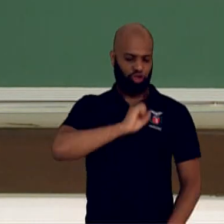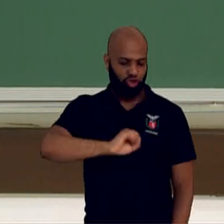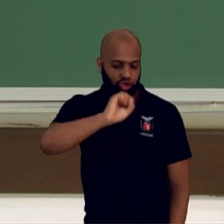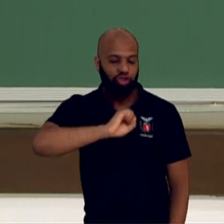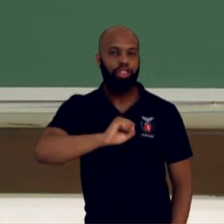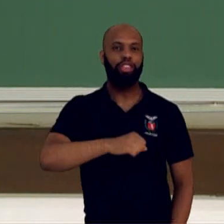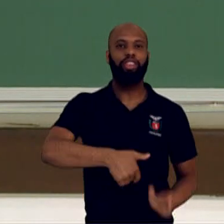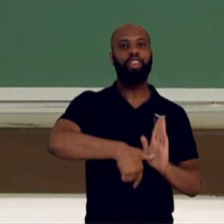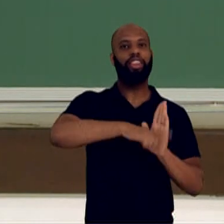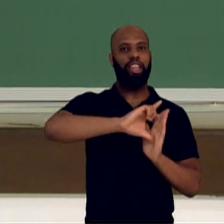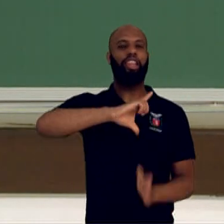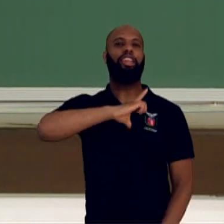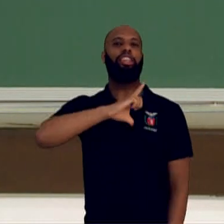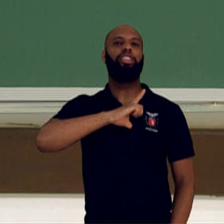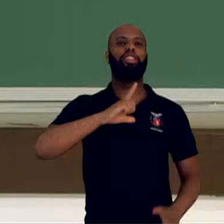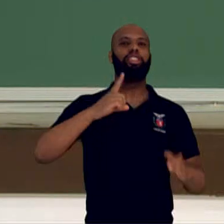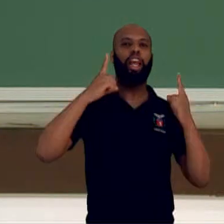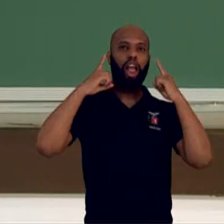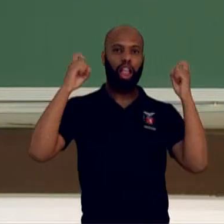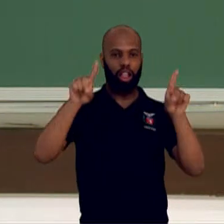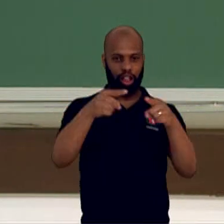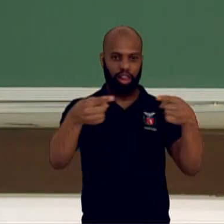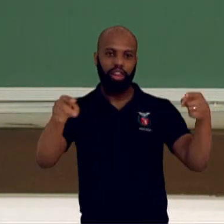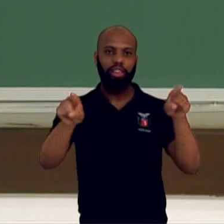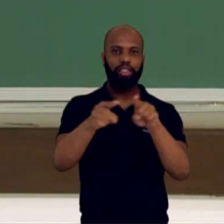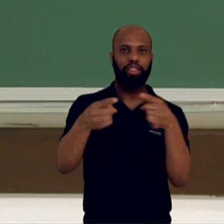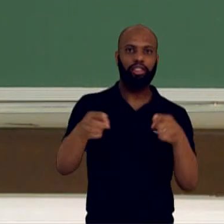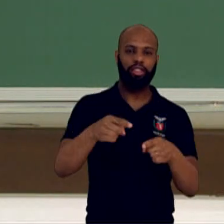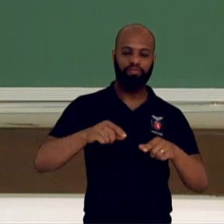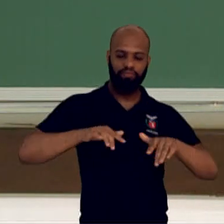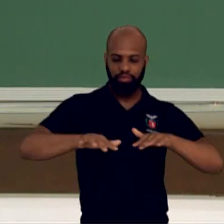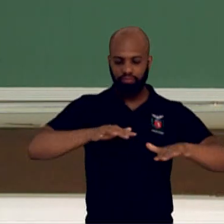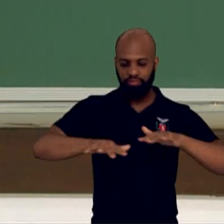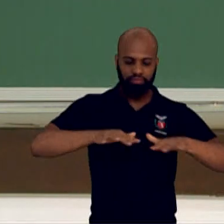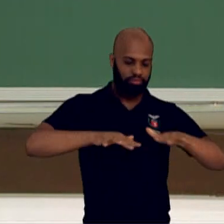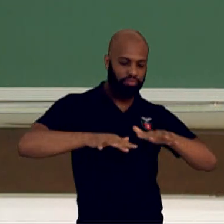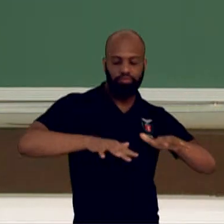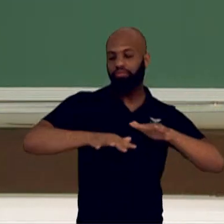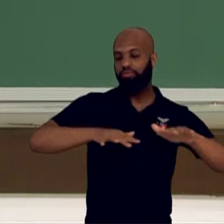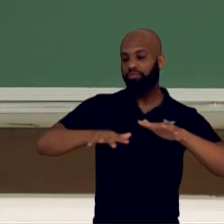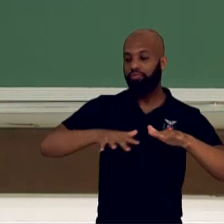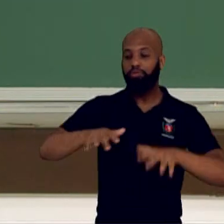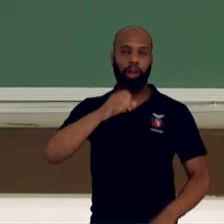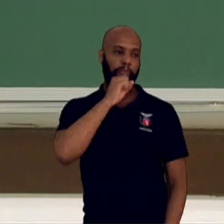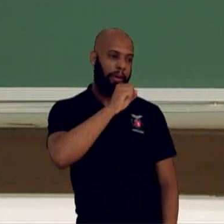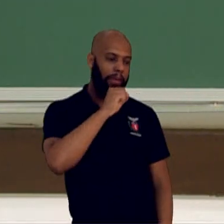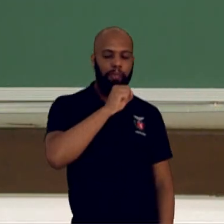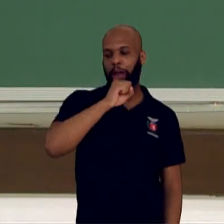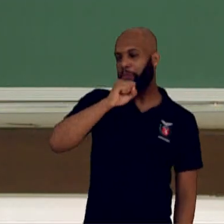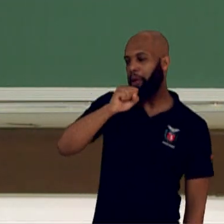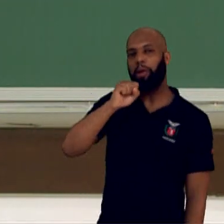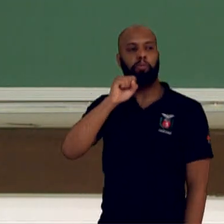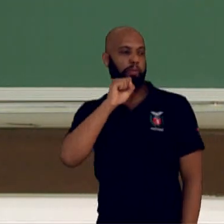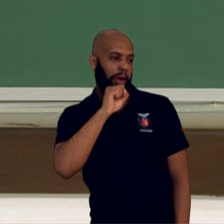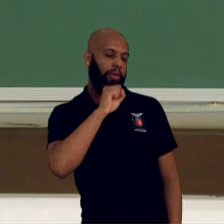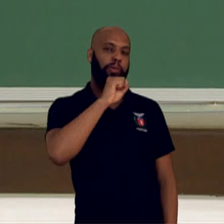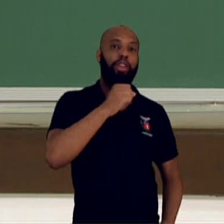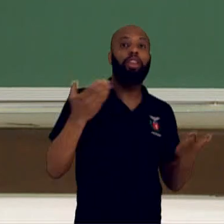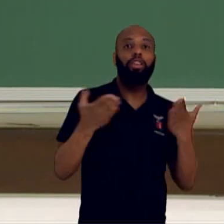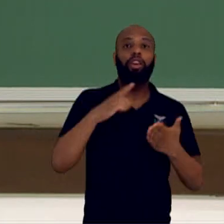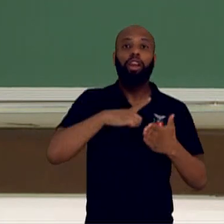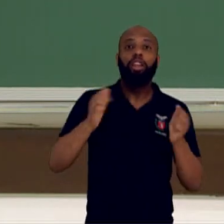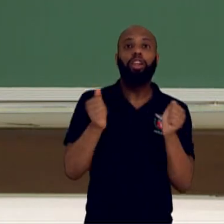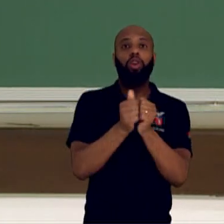ali no vinil, né, que tocava e o microfone. Agora a gente já tem uma parte mais eletrônica no